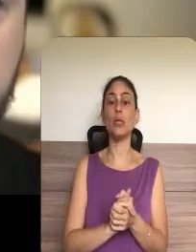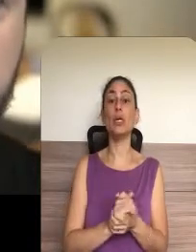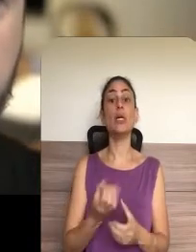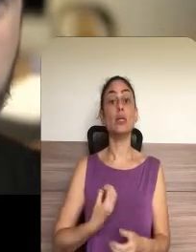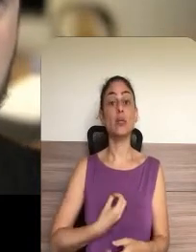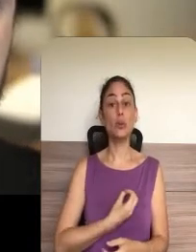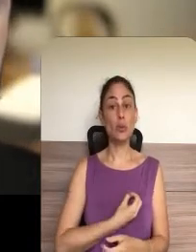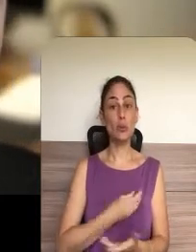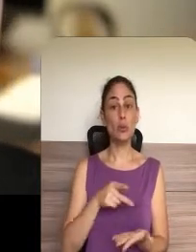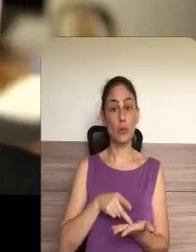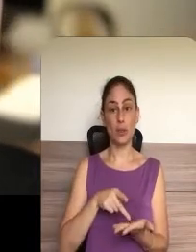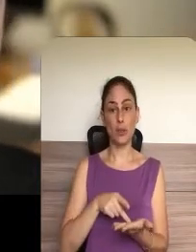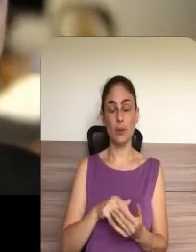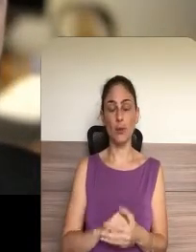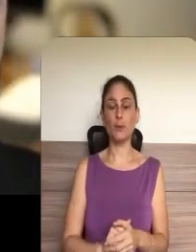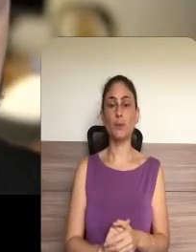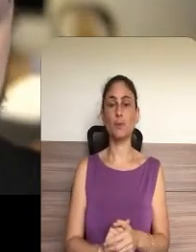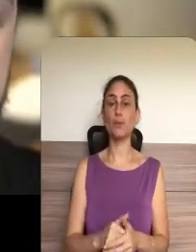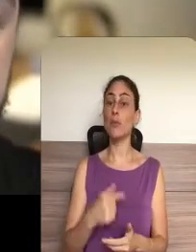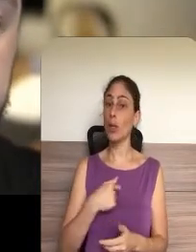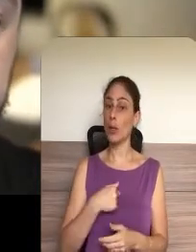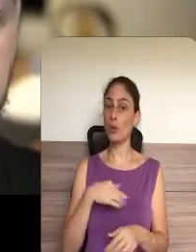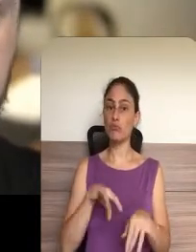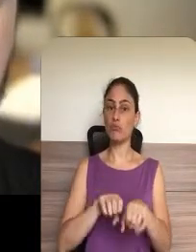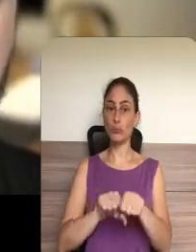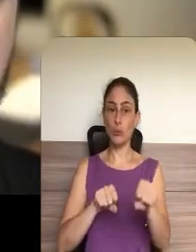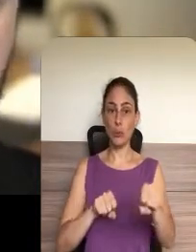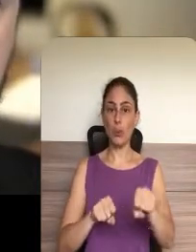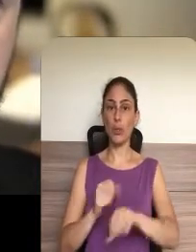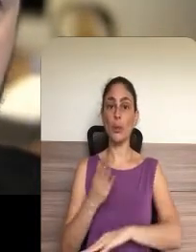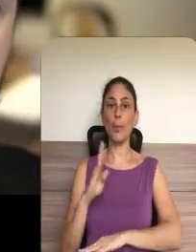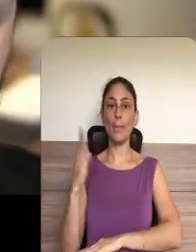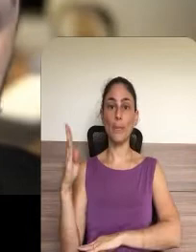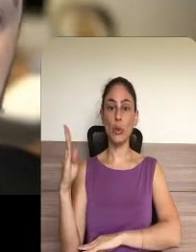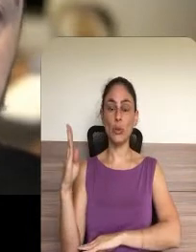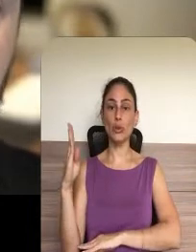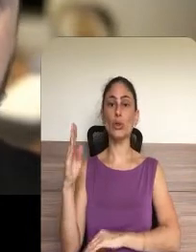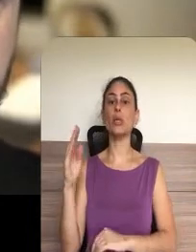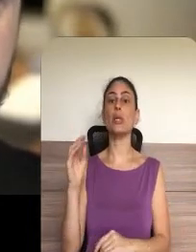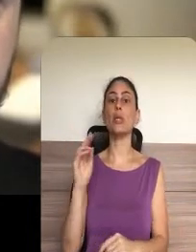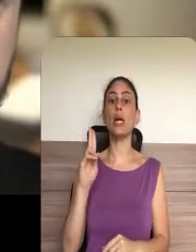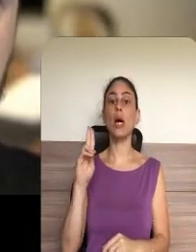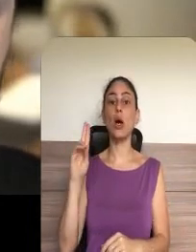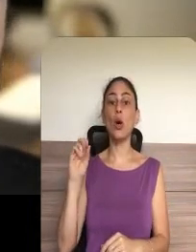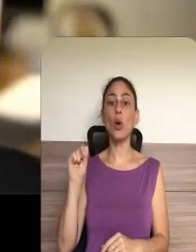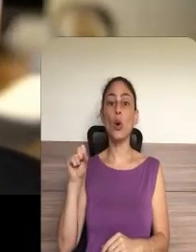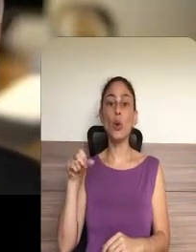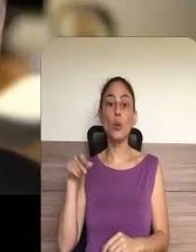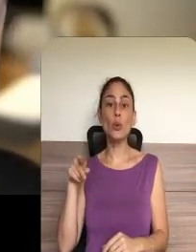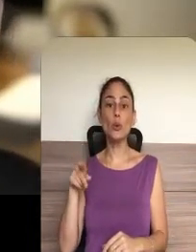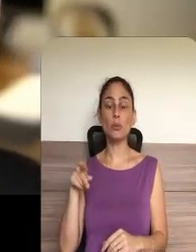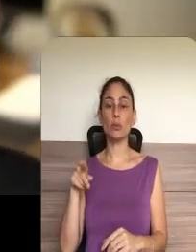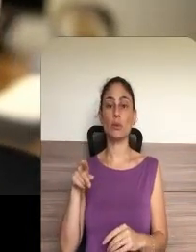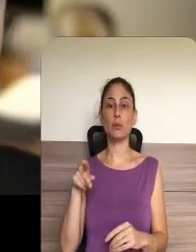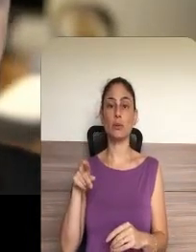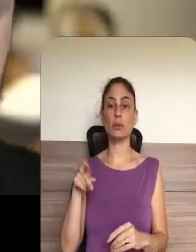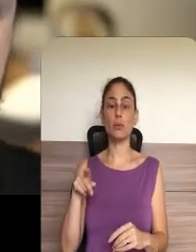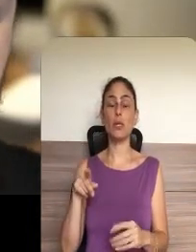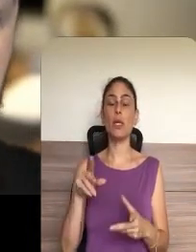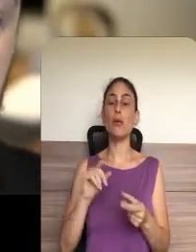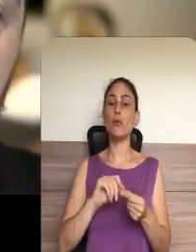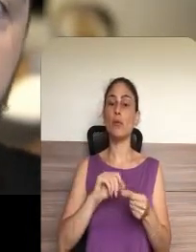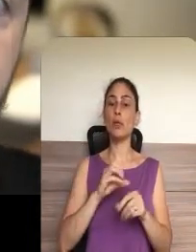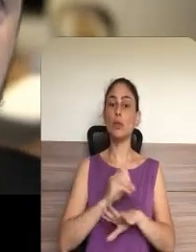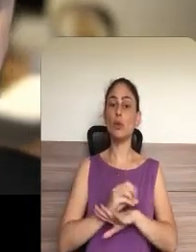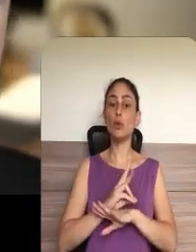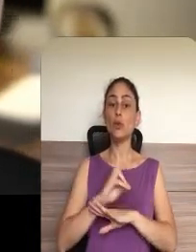hoje e são números reais. Eu sou um biólogo, eu me formei em biologia pela USP, fiz graduação